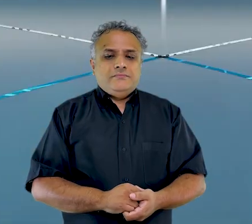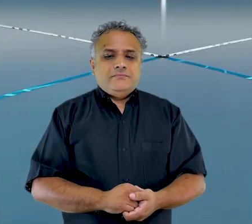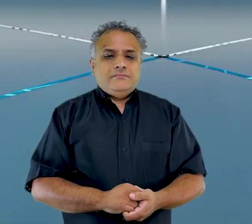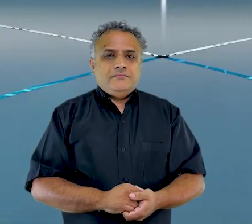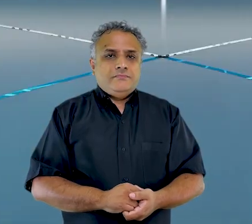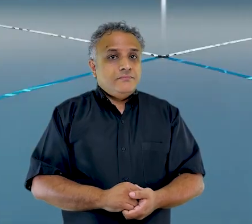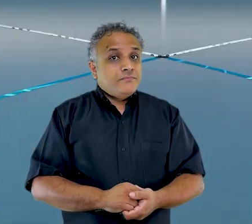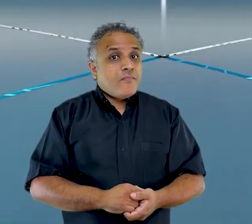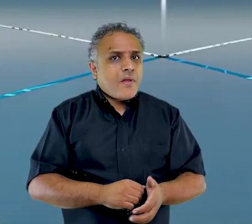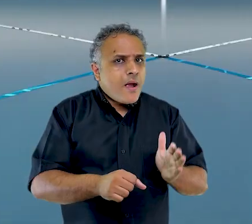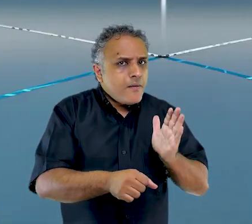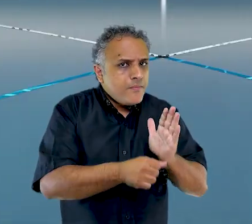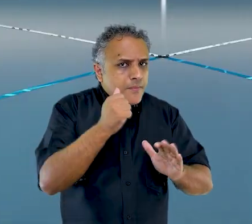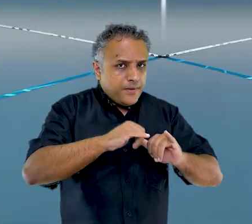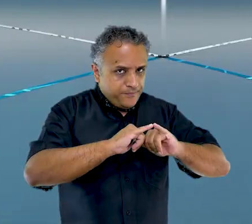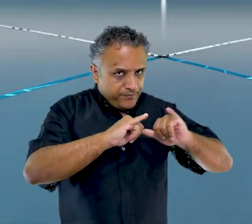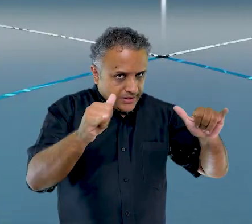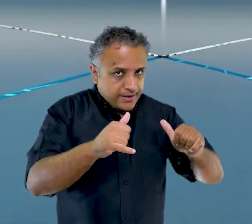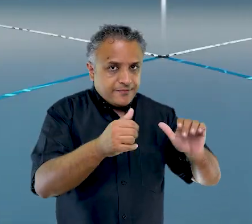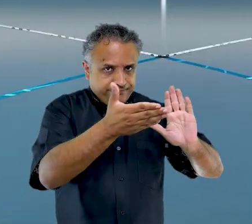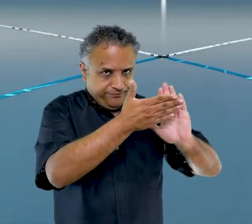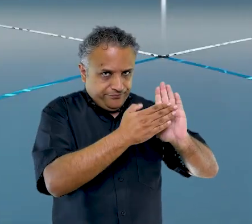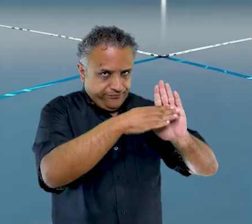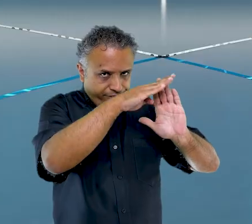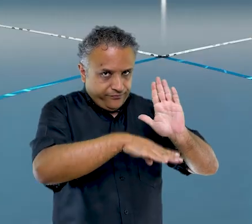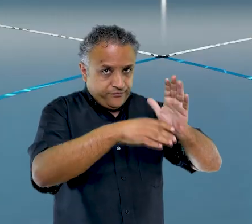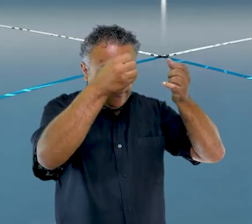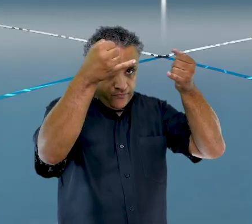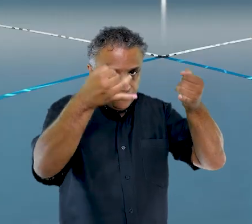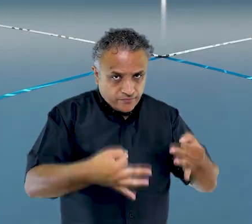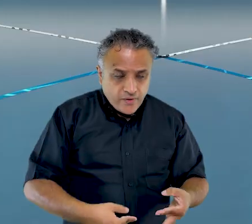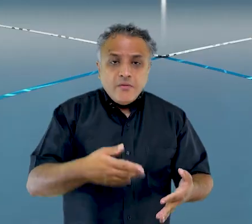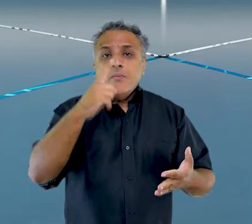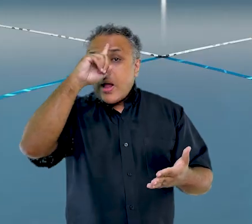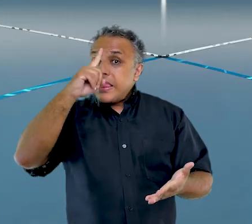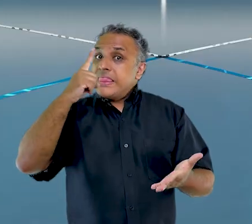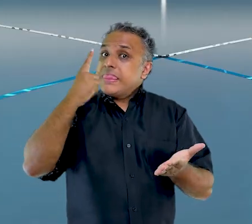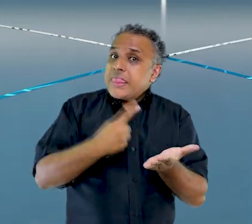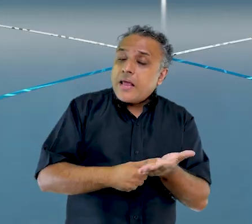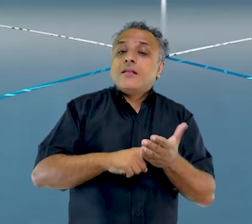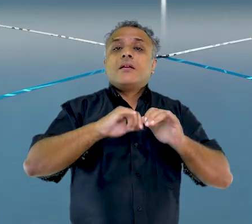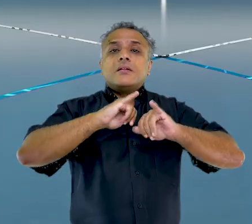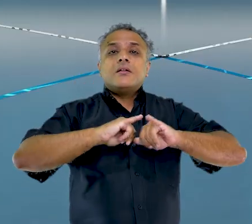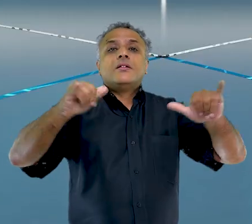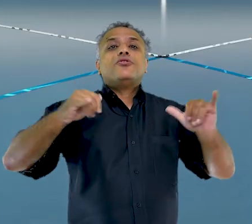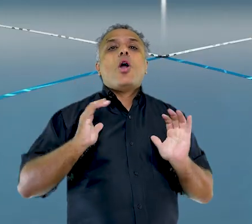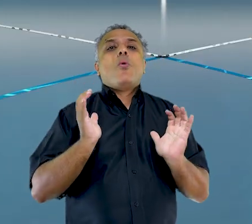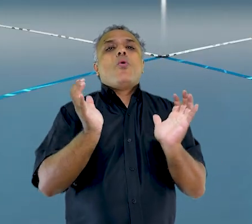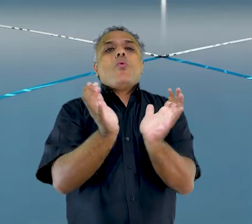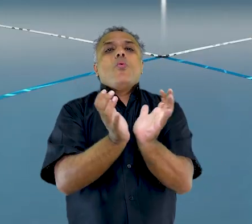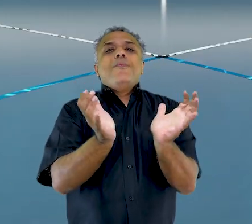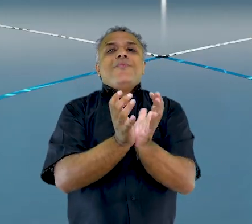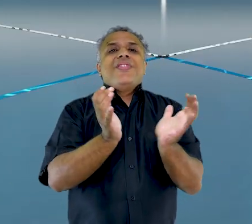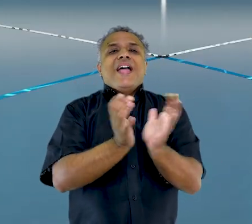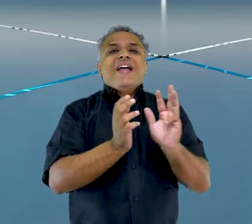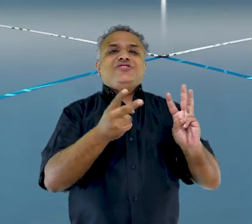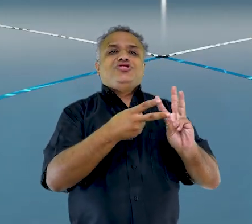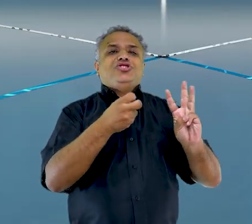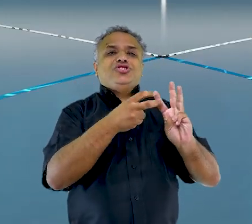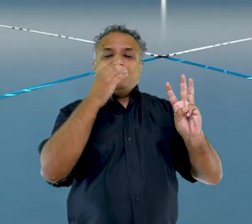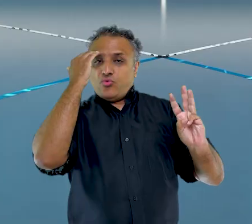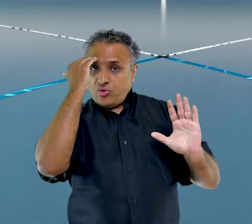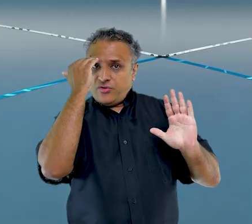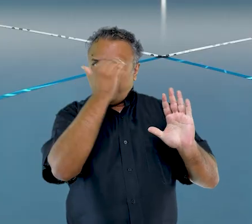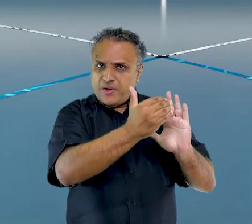Na primeira matéria deste programa, falamos sobre uma decisão que garantiu a uma comunidade indígena o respeito às